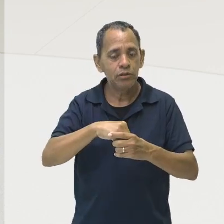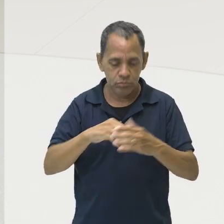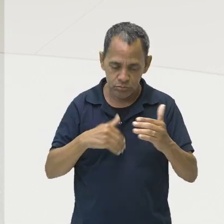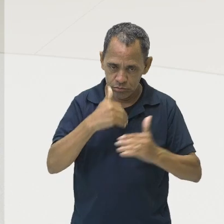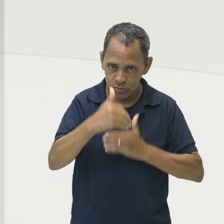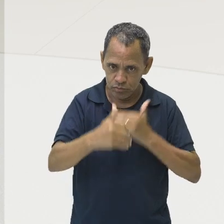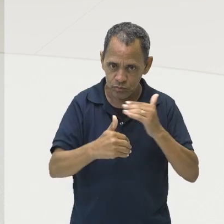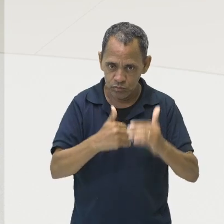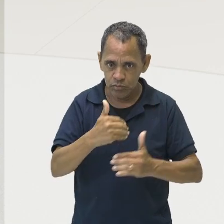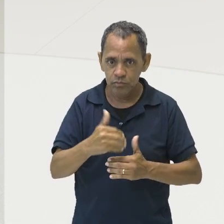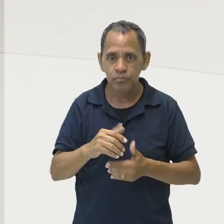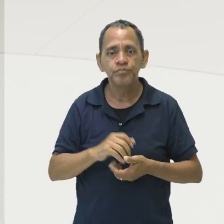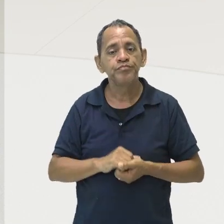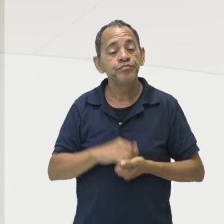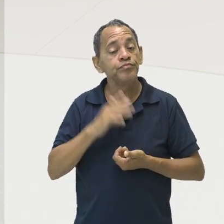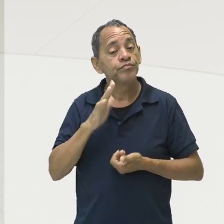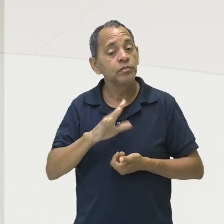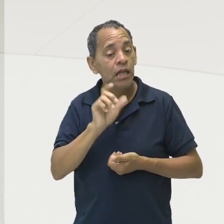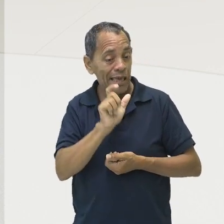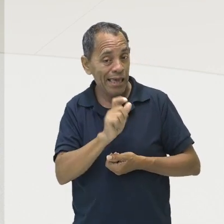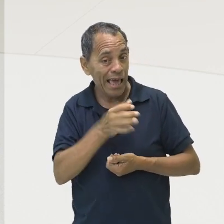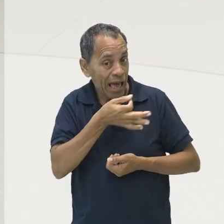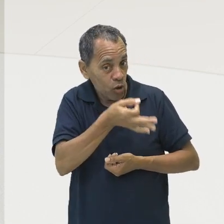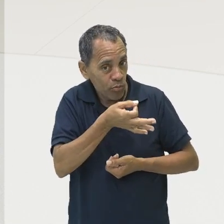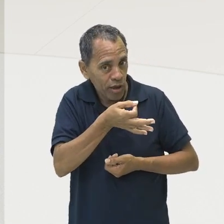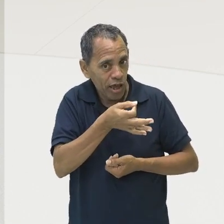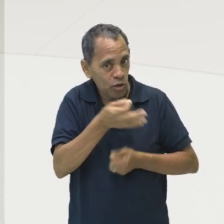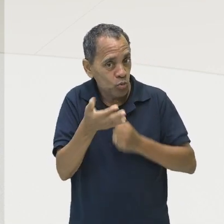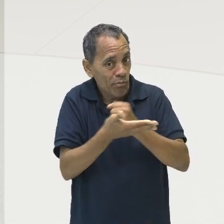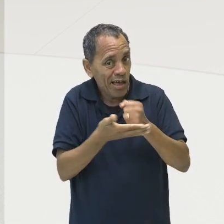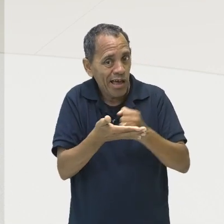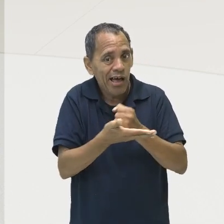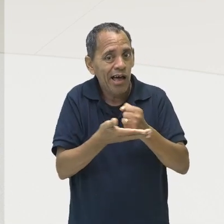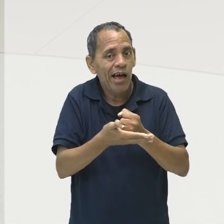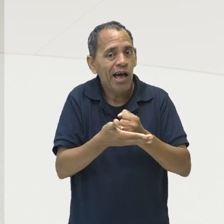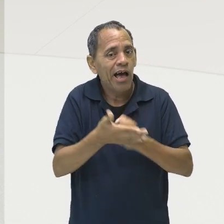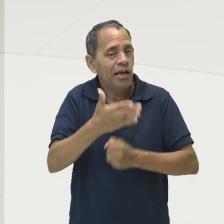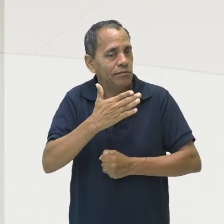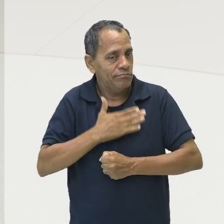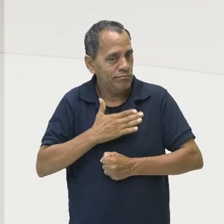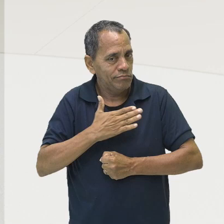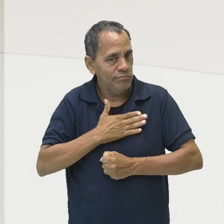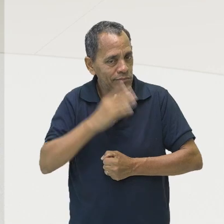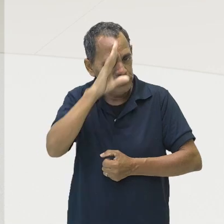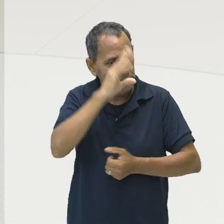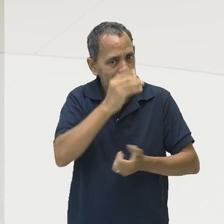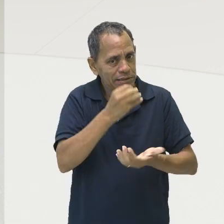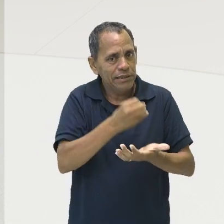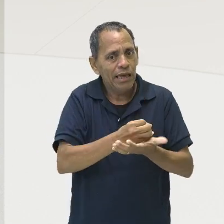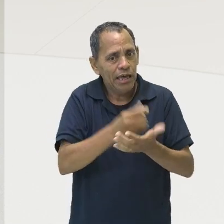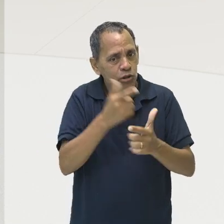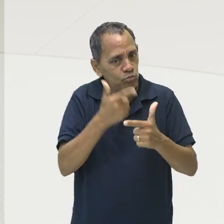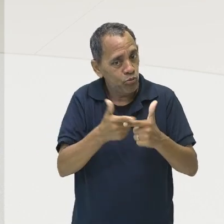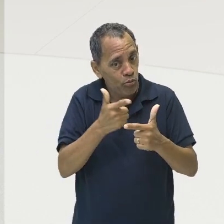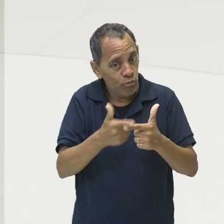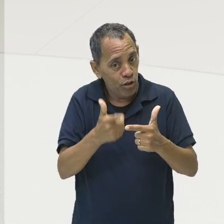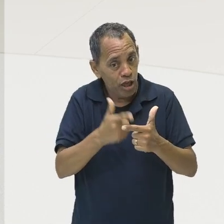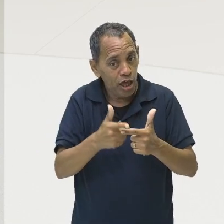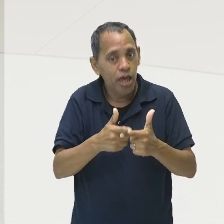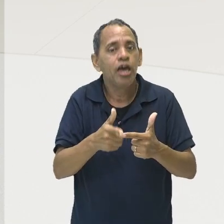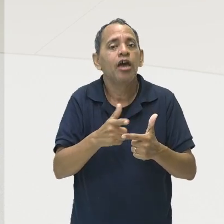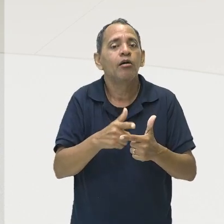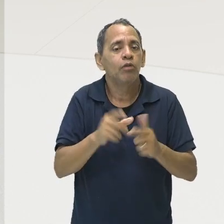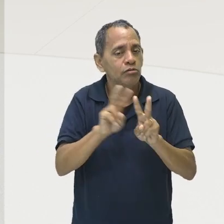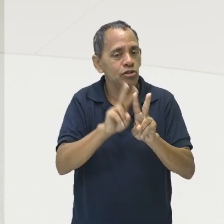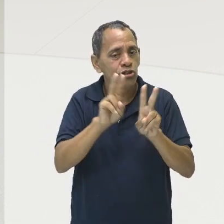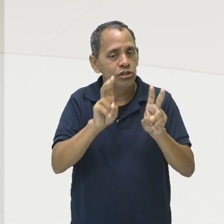desenvolvimento. Esses argumentos vão ser a base da minha tese, do meu problema e do meu tema, que eu acabei